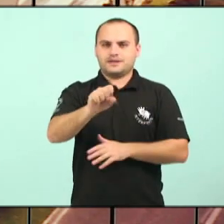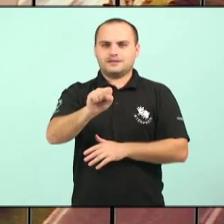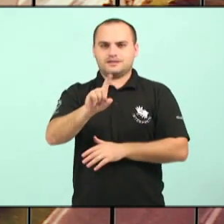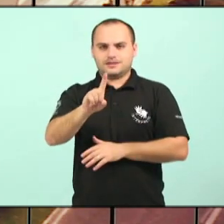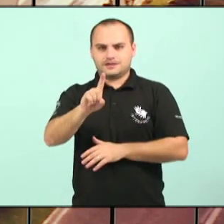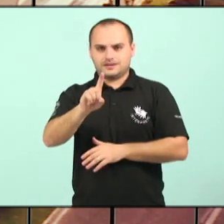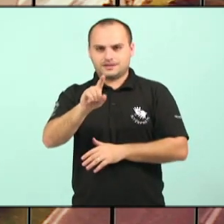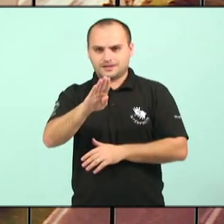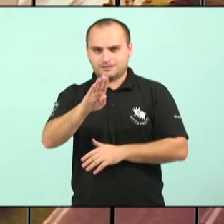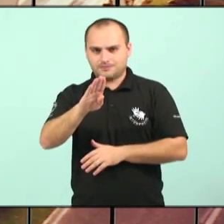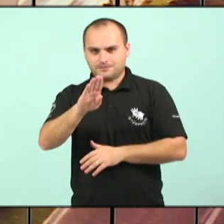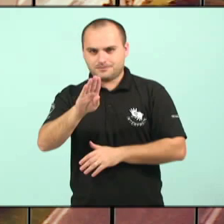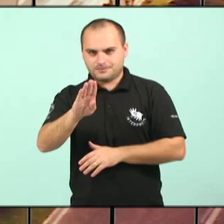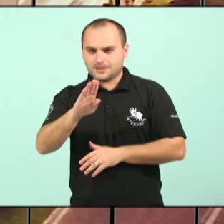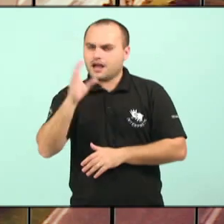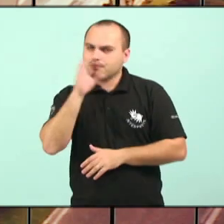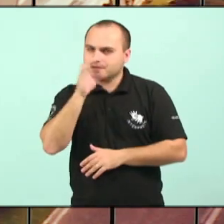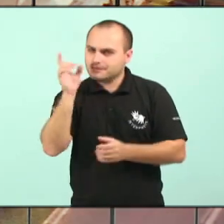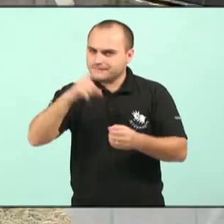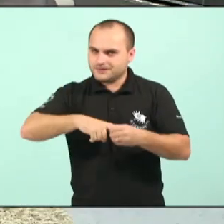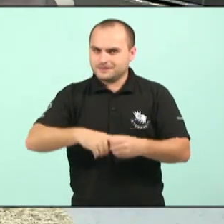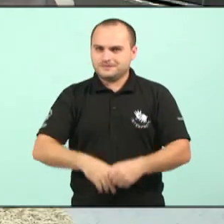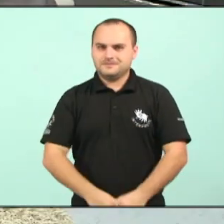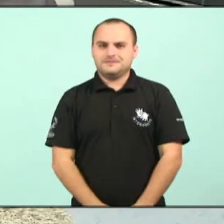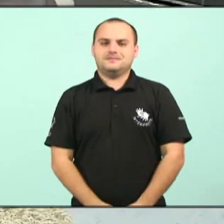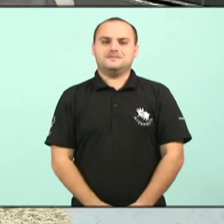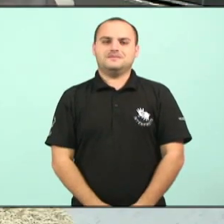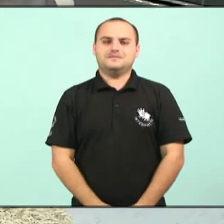Um instante só, a gente já volta.